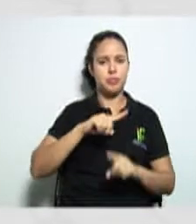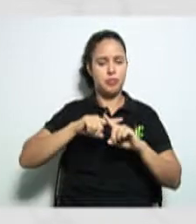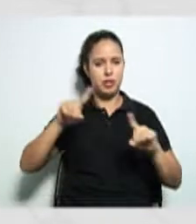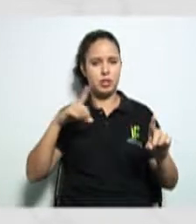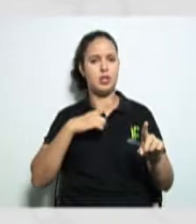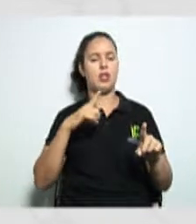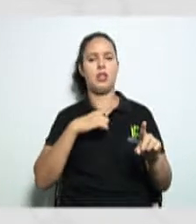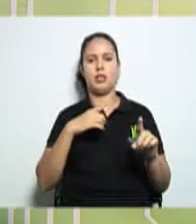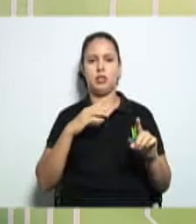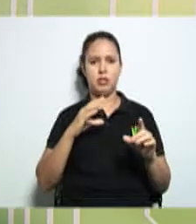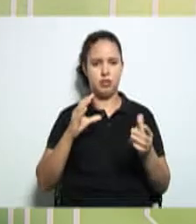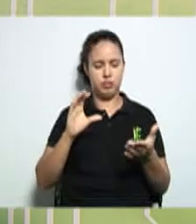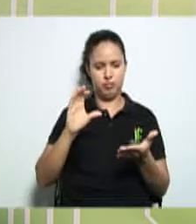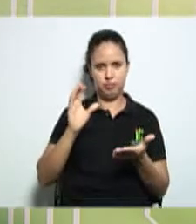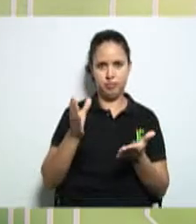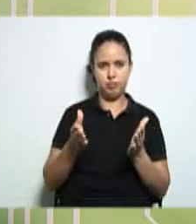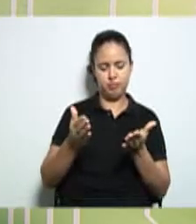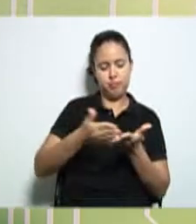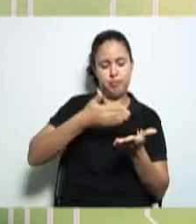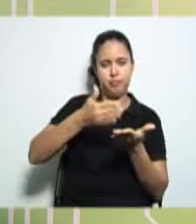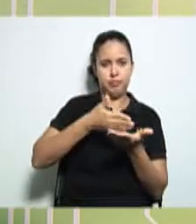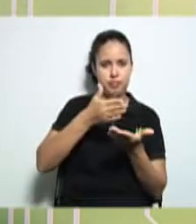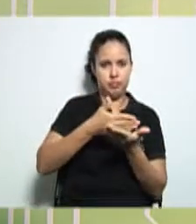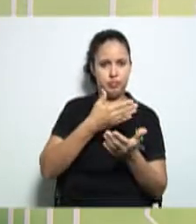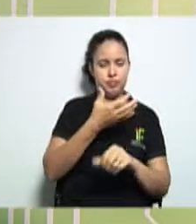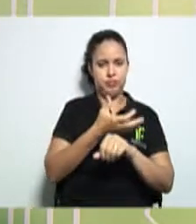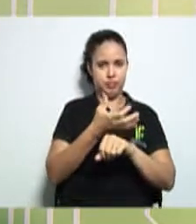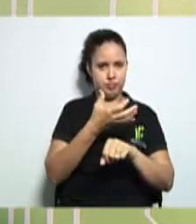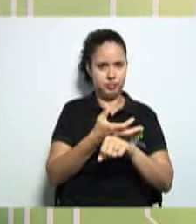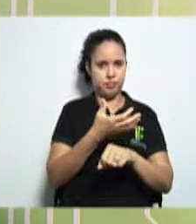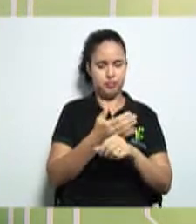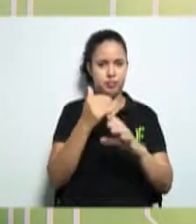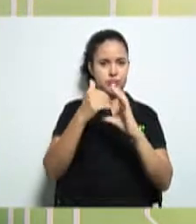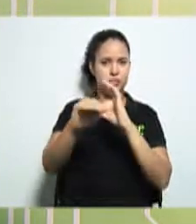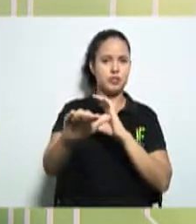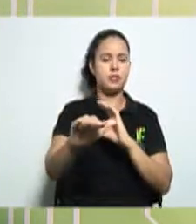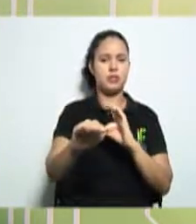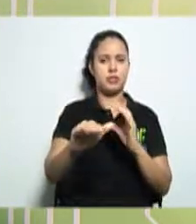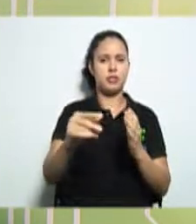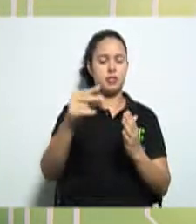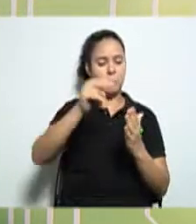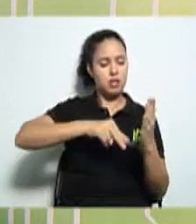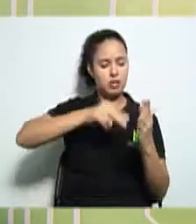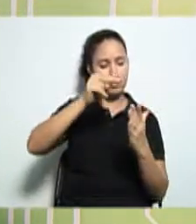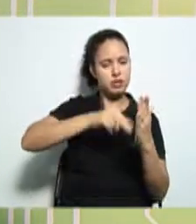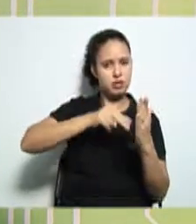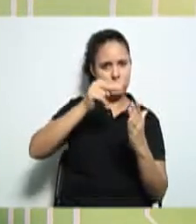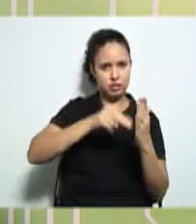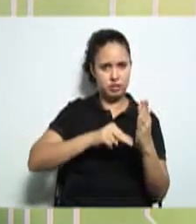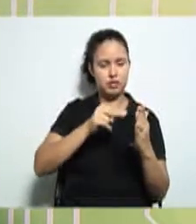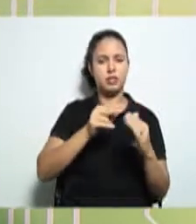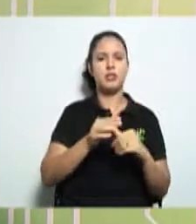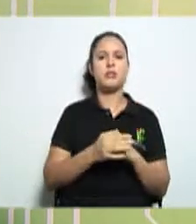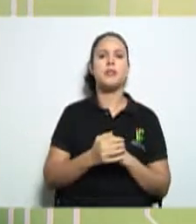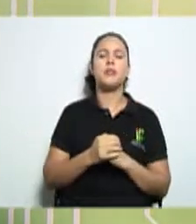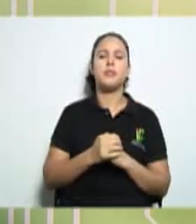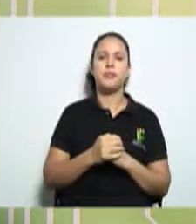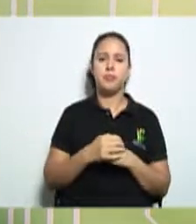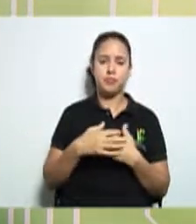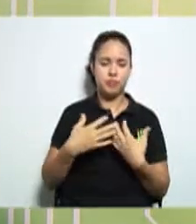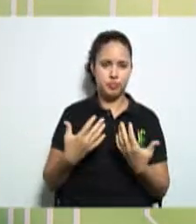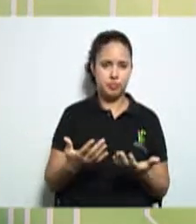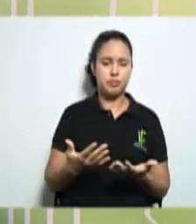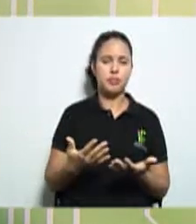caderno da disciplina, que é para vocês. Toda aula a gente manda lá um roteirinho para, faça a leitura de tal a tal página. E aí os